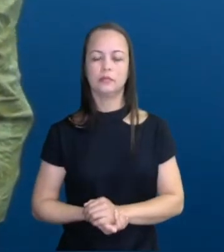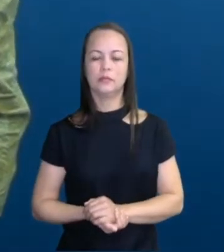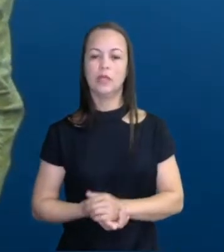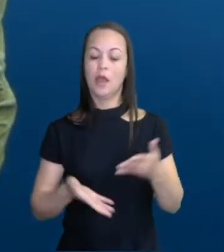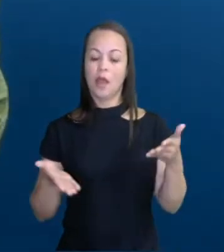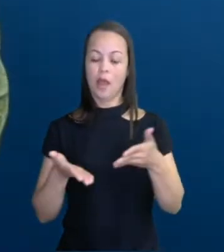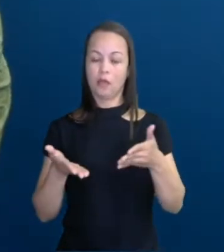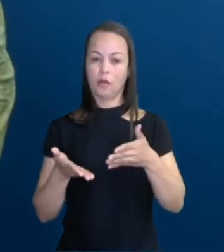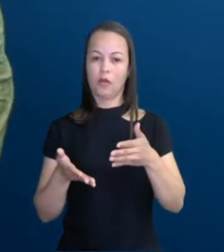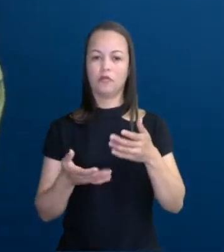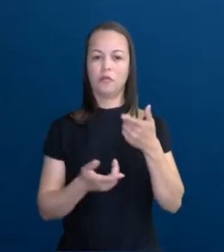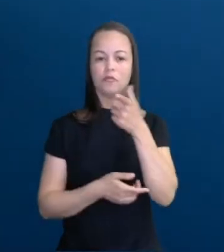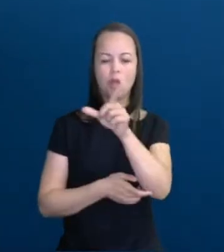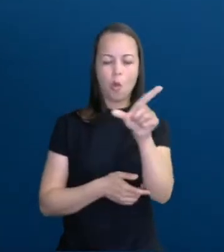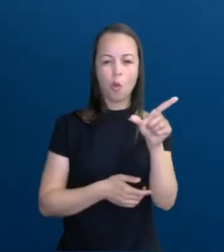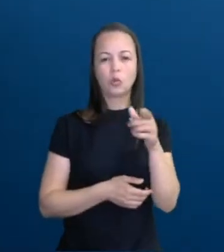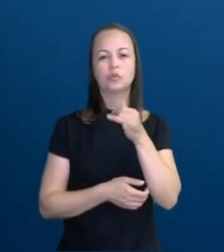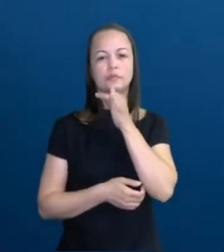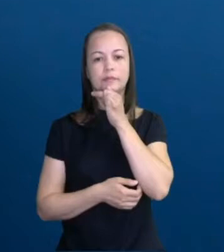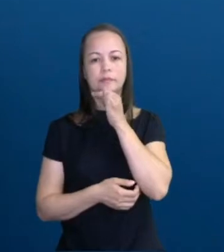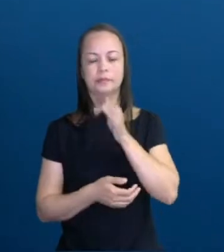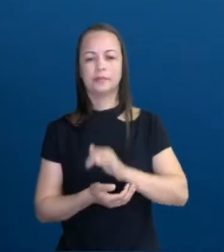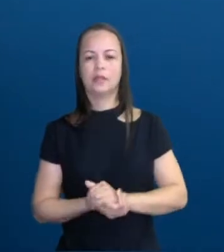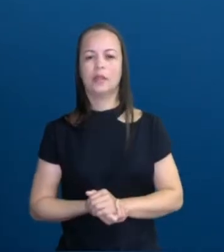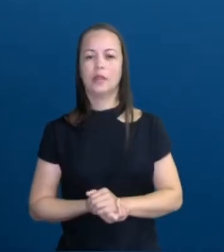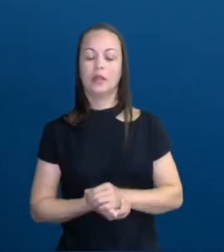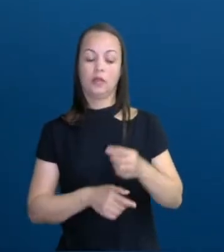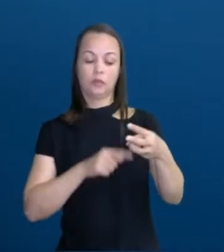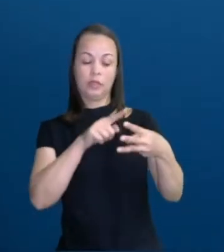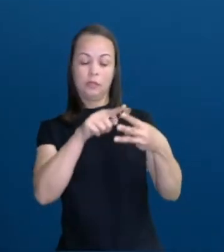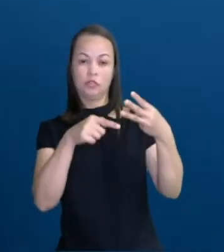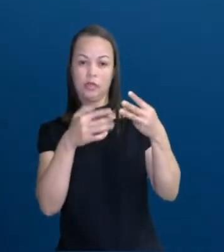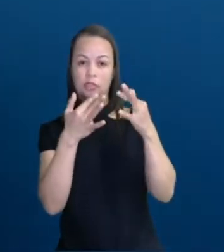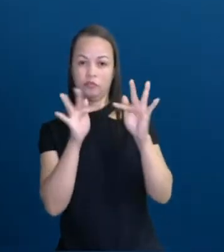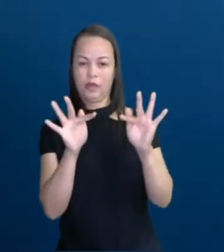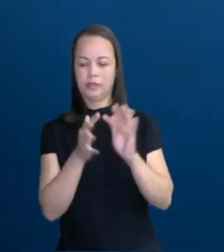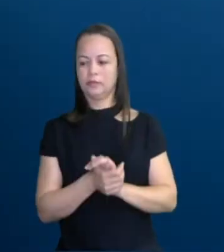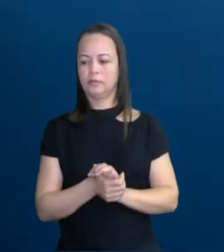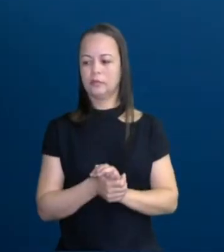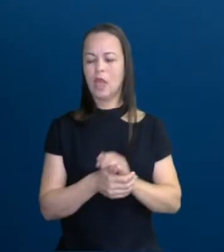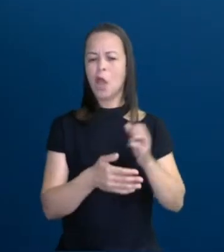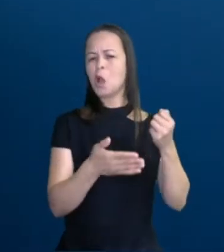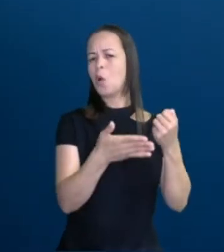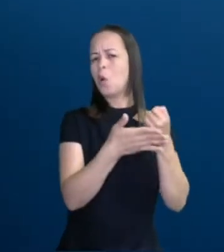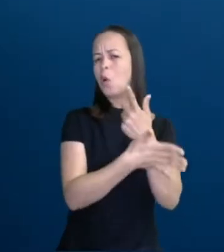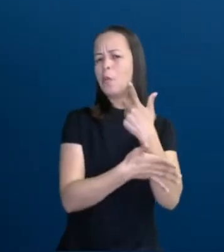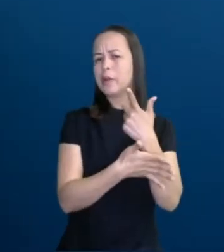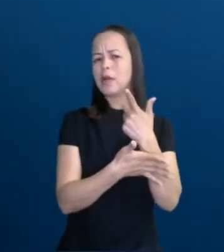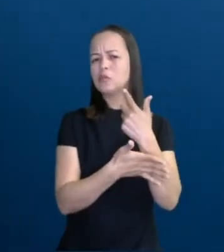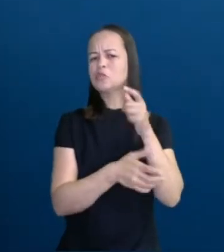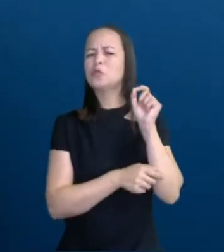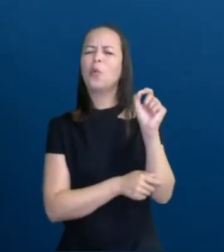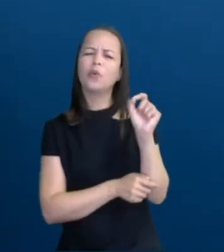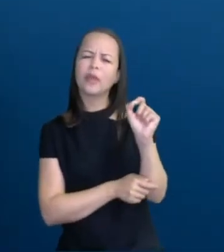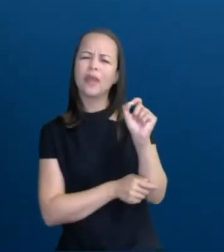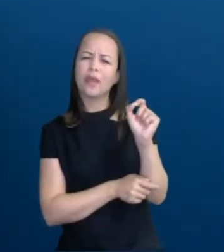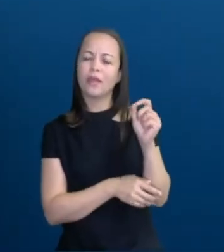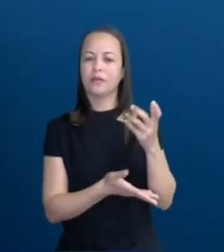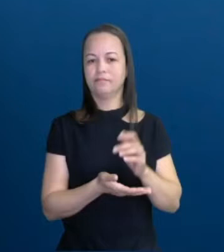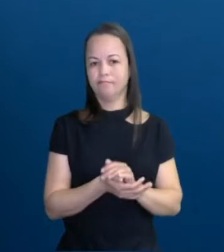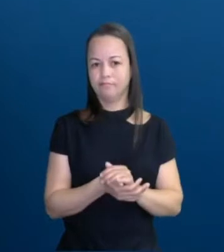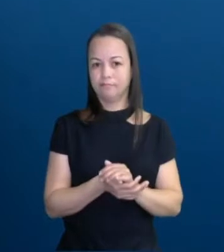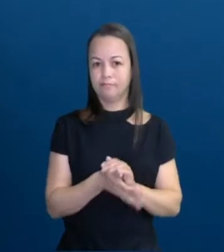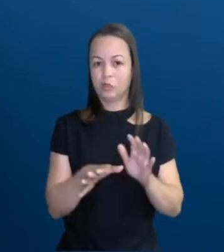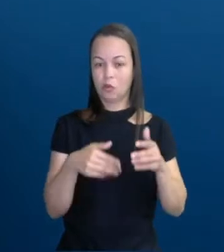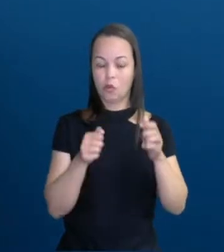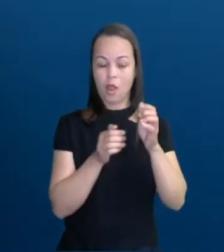Vamos ver mais alguns exemplos. Aqui eu coloquei 3 frases. Compramos. Compramos o quê? Percebam,